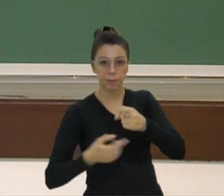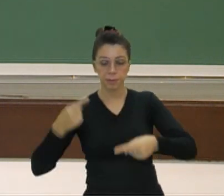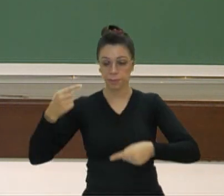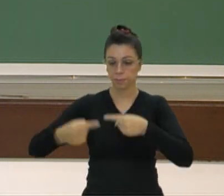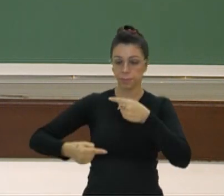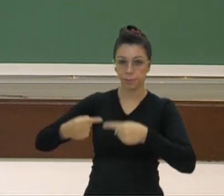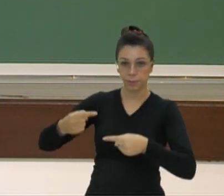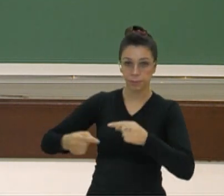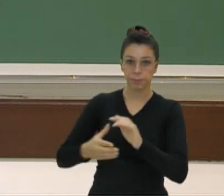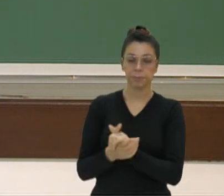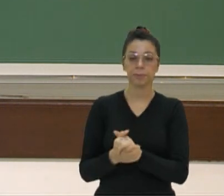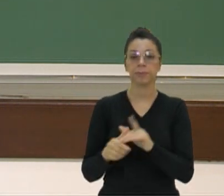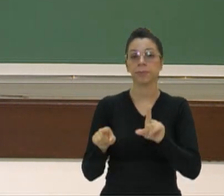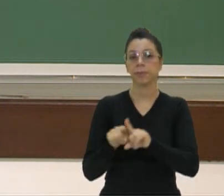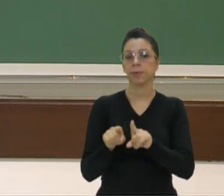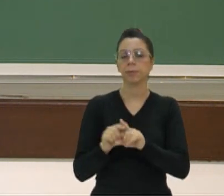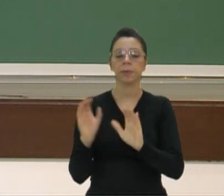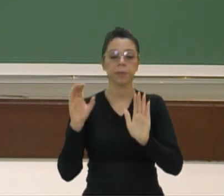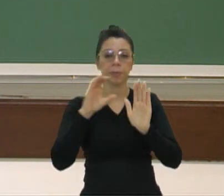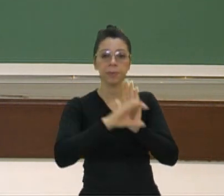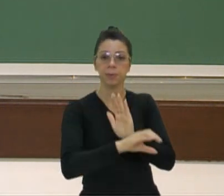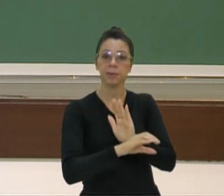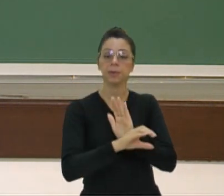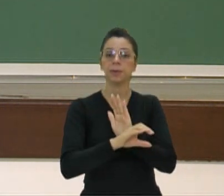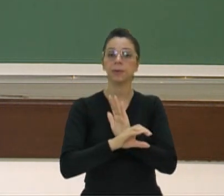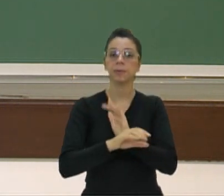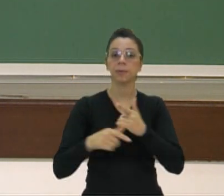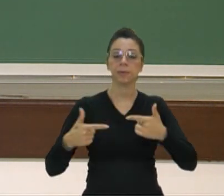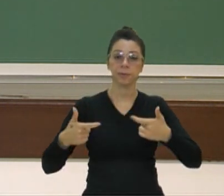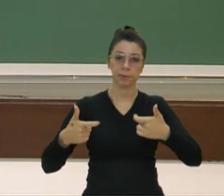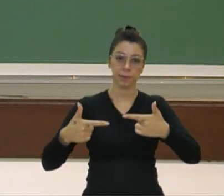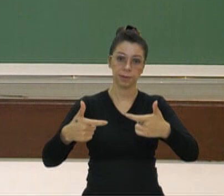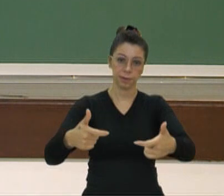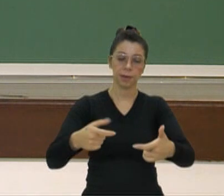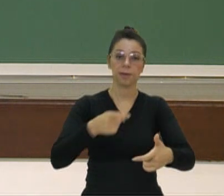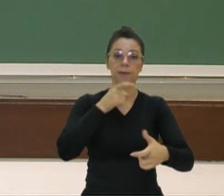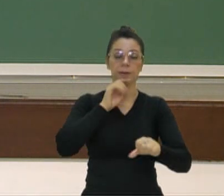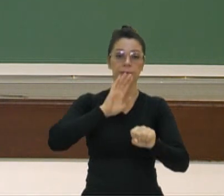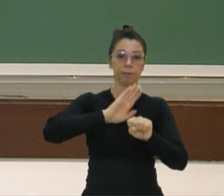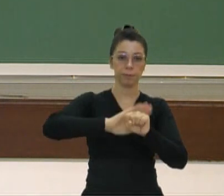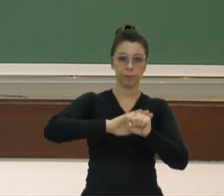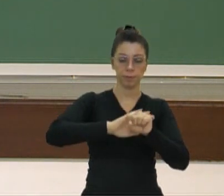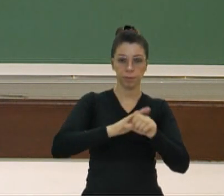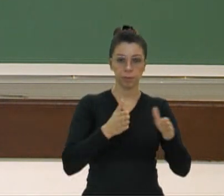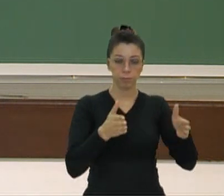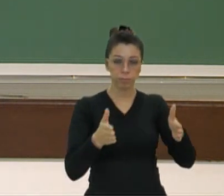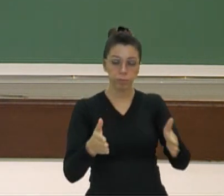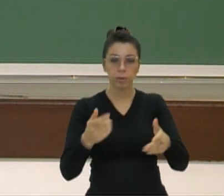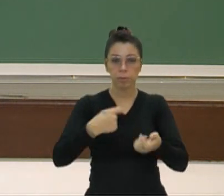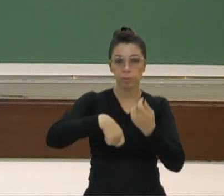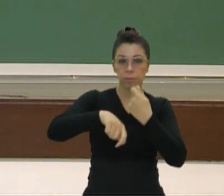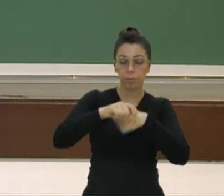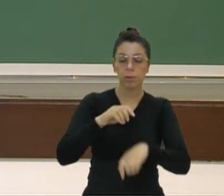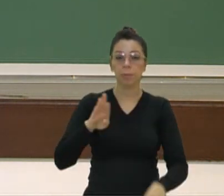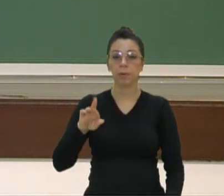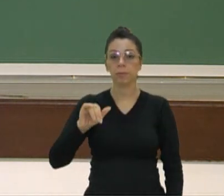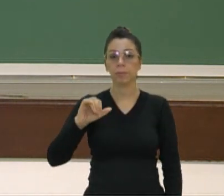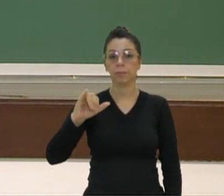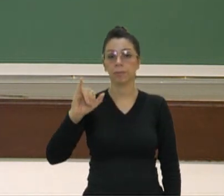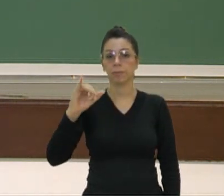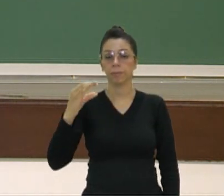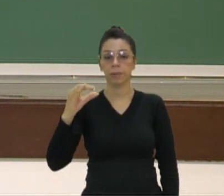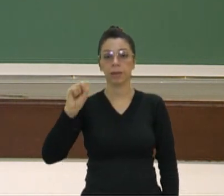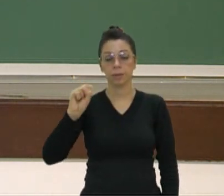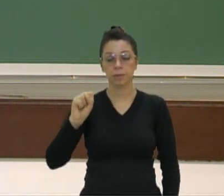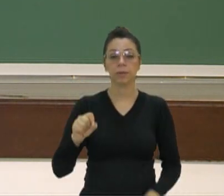resgatamos conceitos de Guerra Fria, imperialismo, blocos econômicos, globalização e BRICS e demos uma